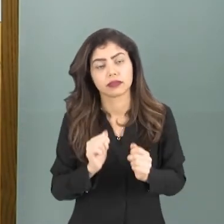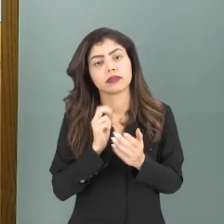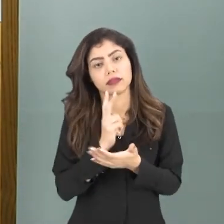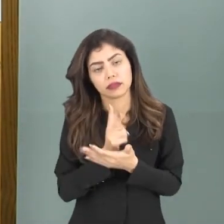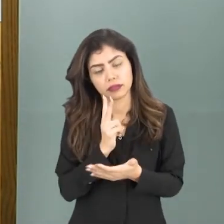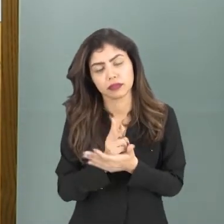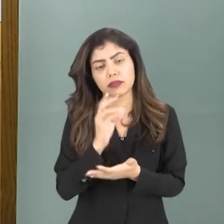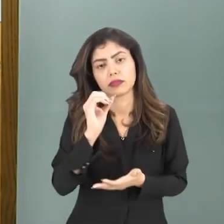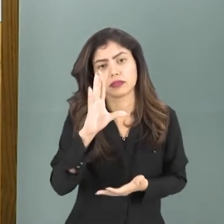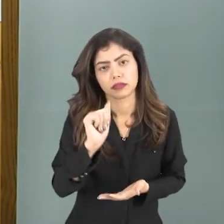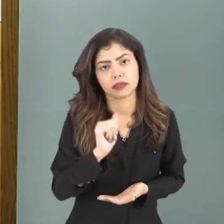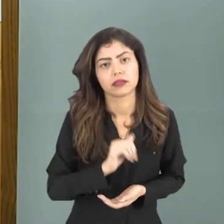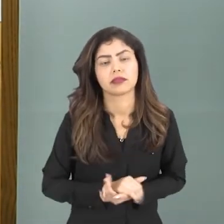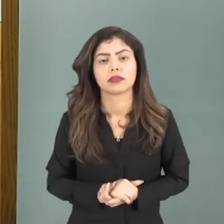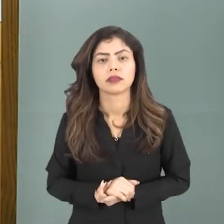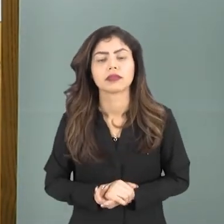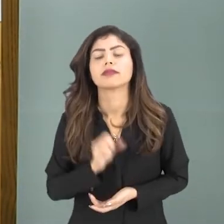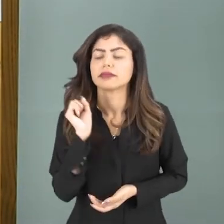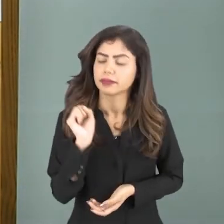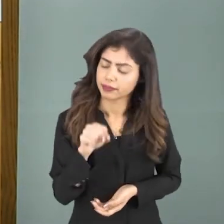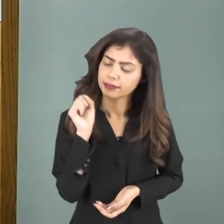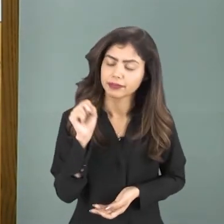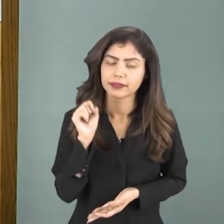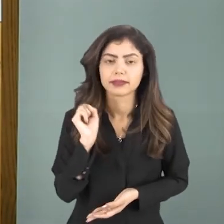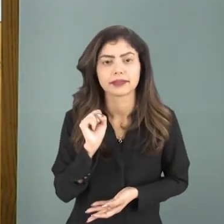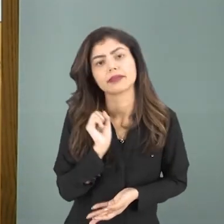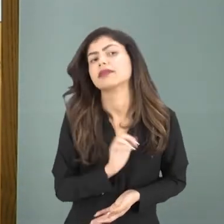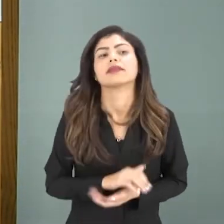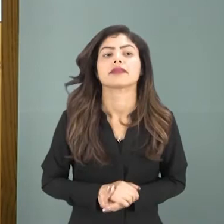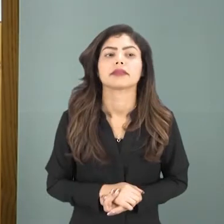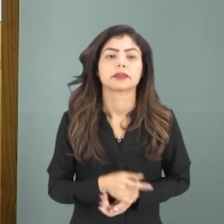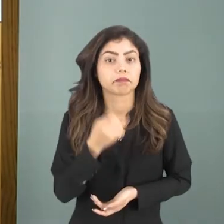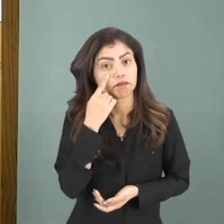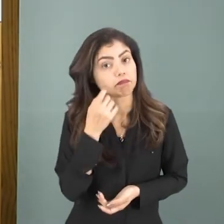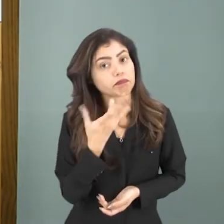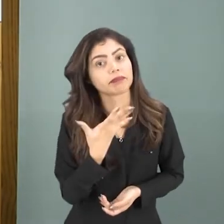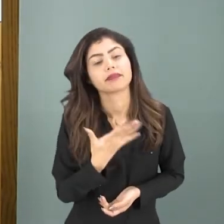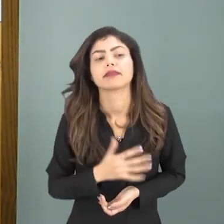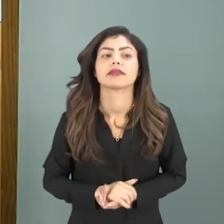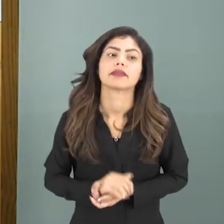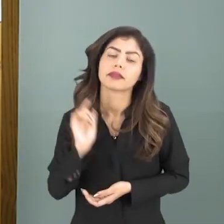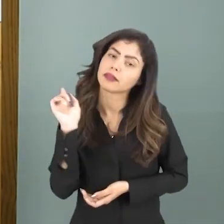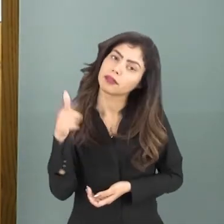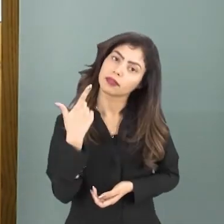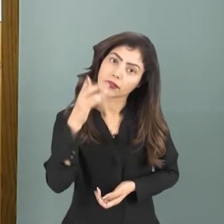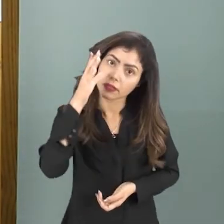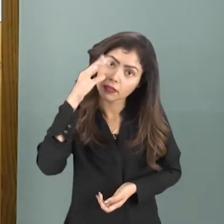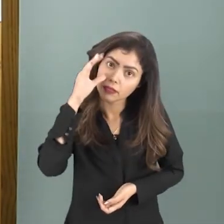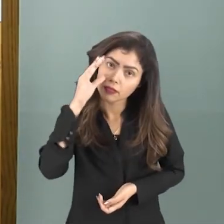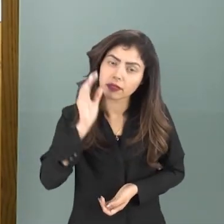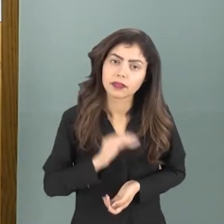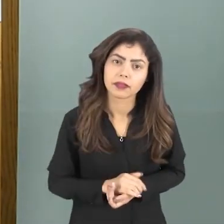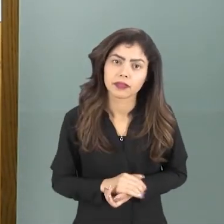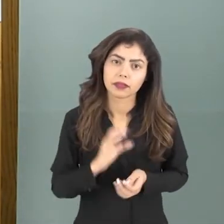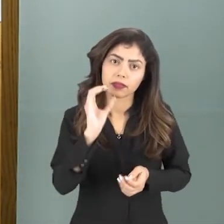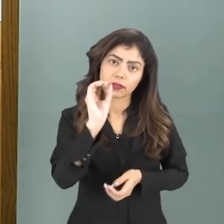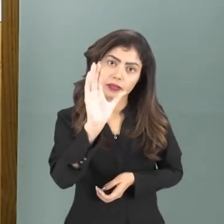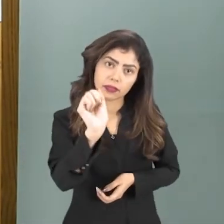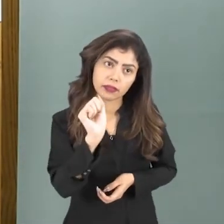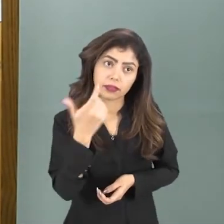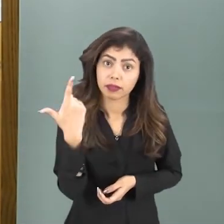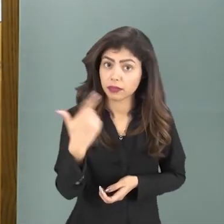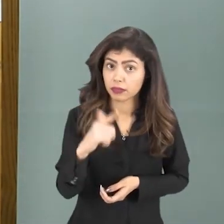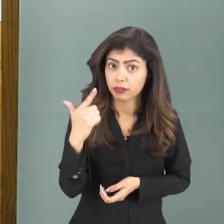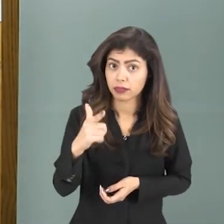podem morar na mesma oca. Isso mesmo. Bem interessante. Outra curiosidade, a